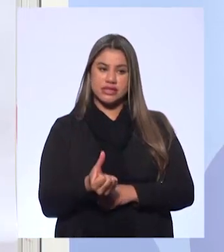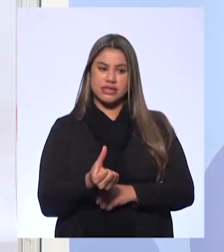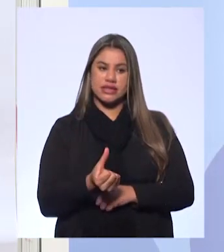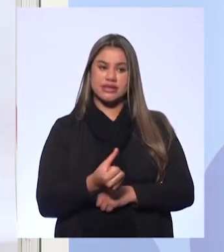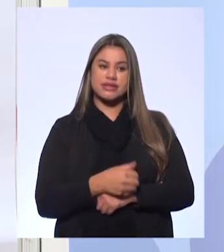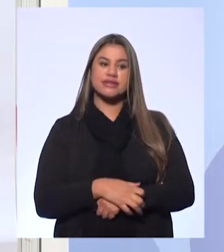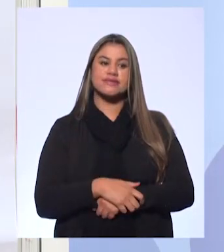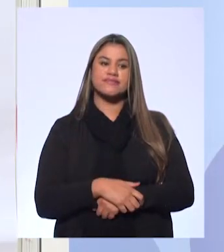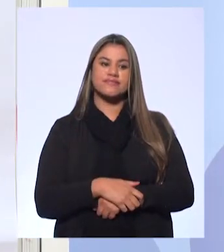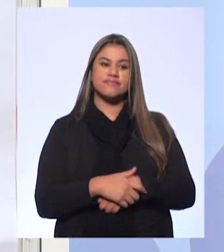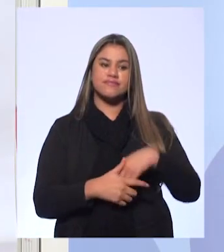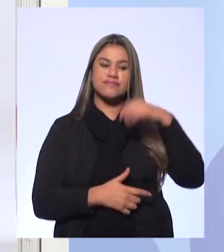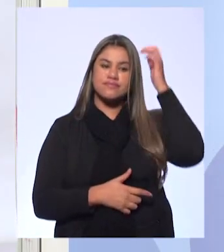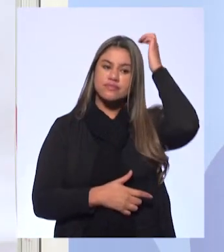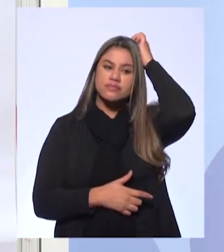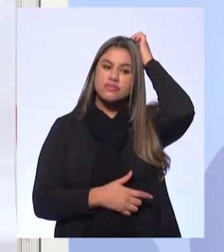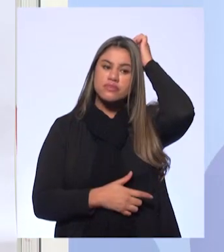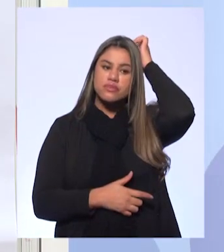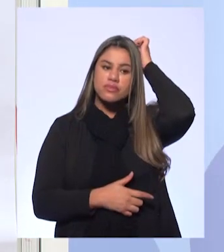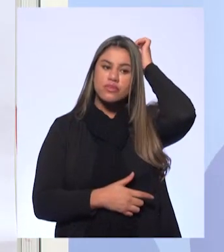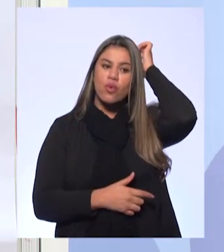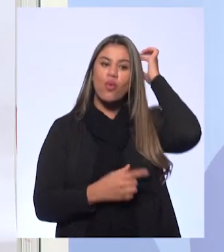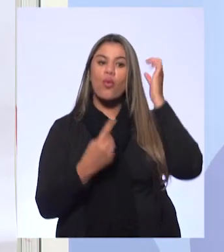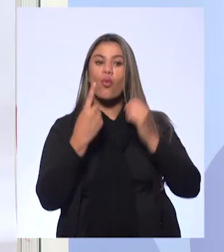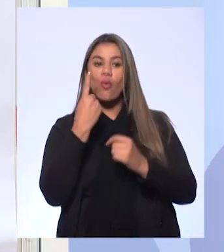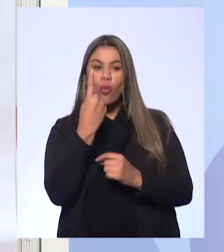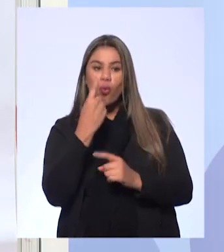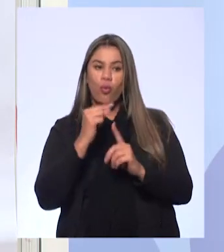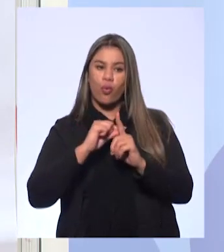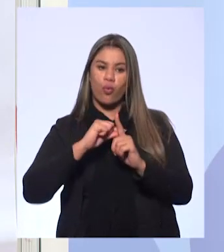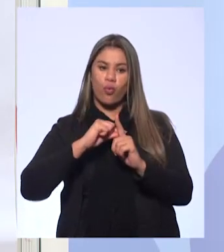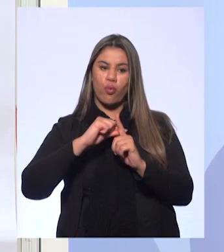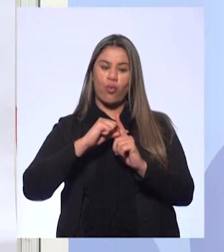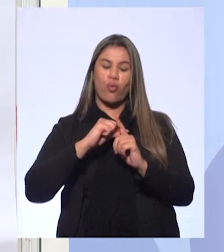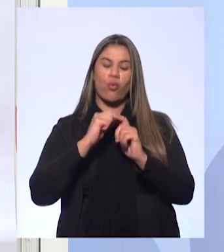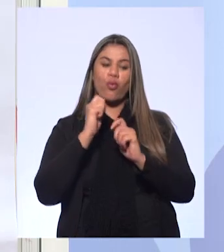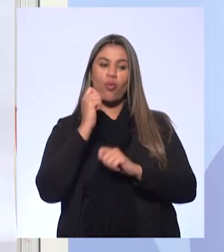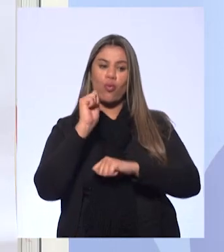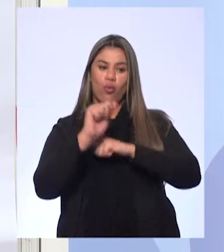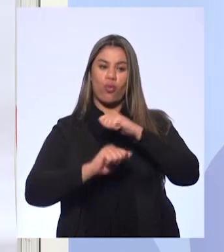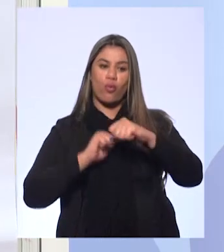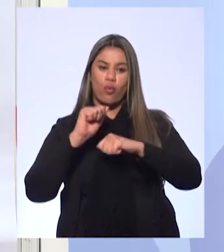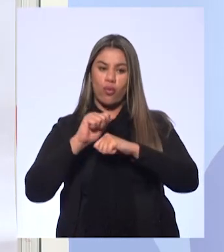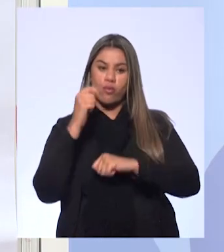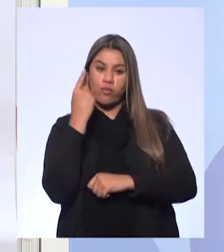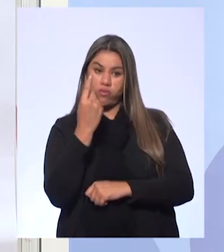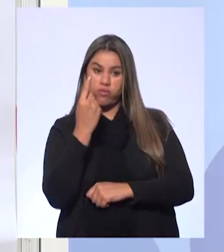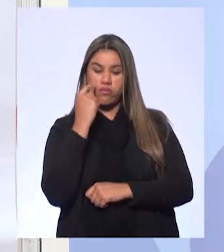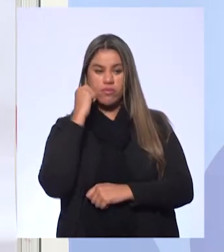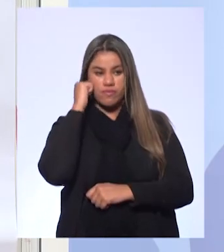unidades. Tá? Isso aqui é um átomo. Deixa eu pôr aqui, um átomo.